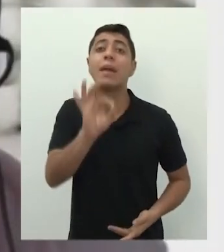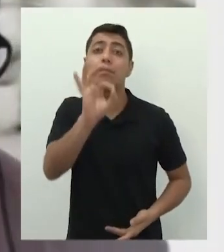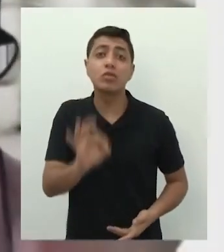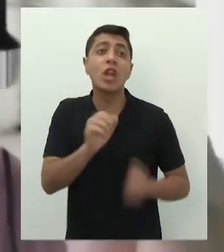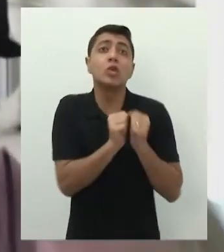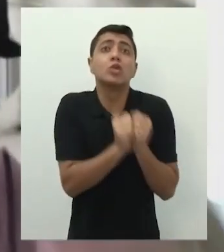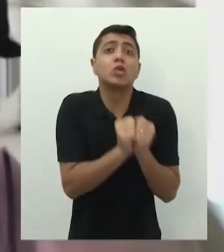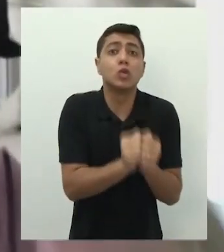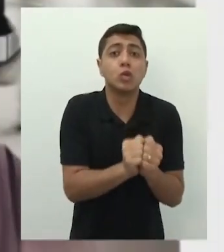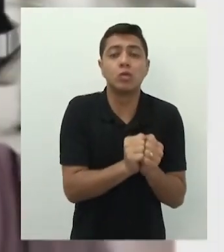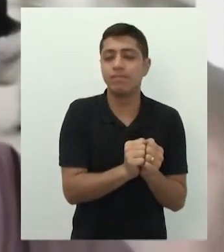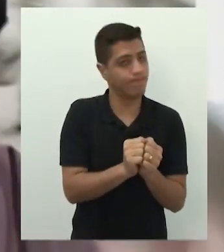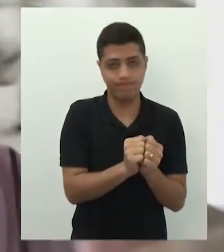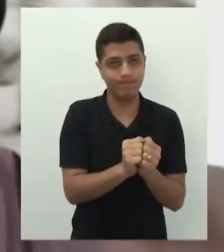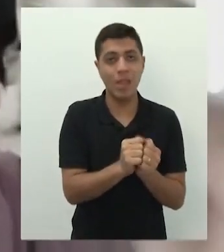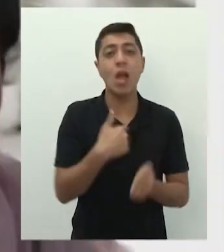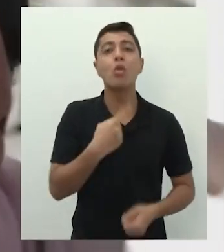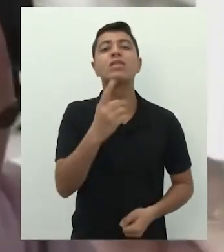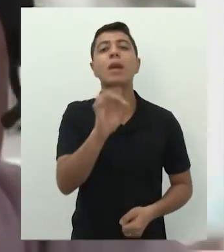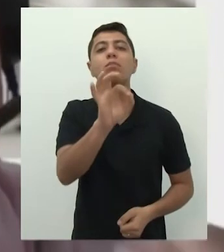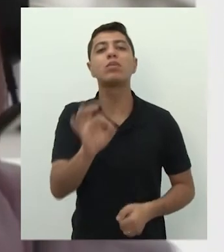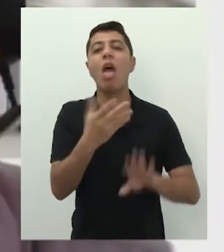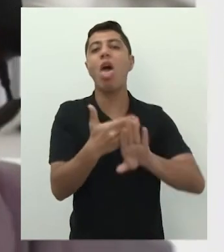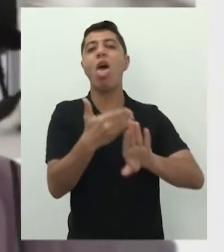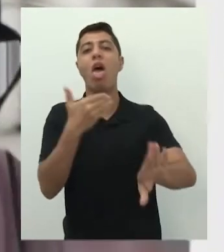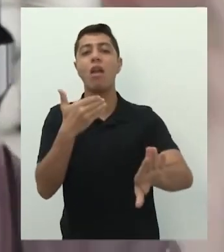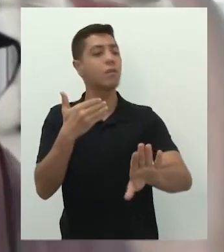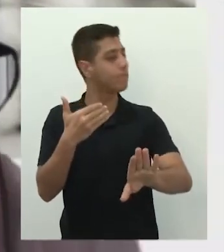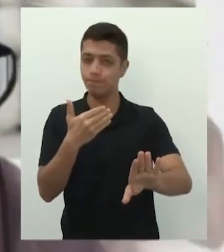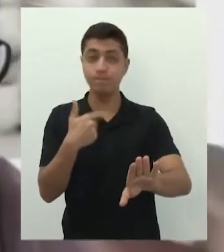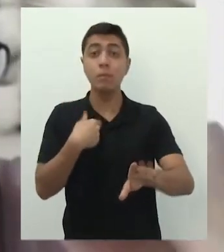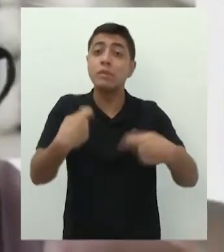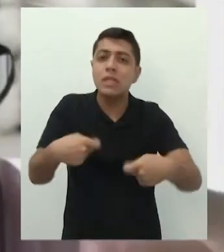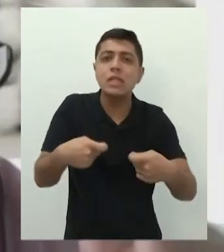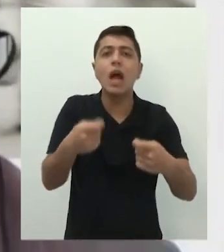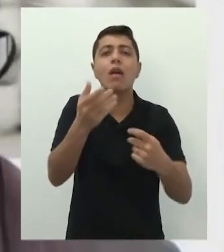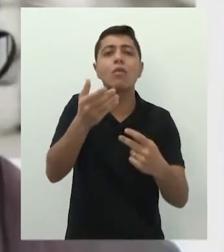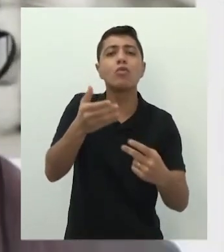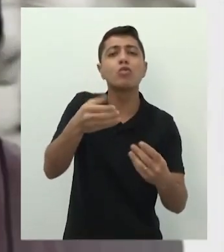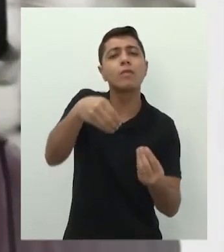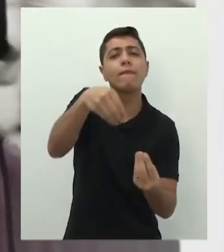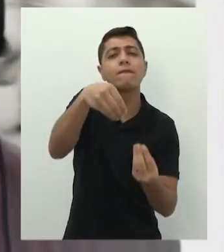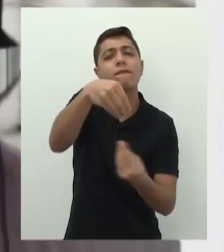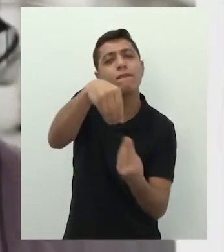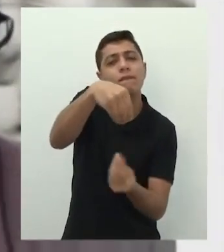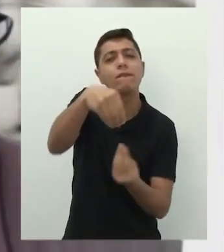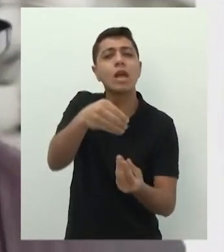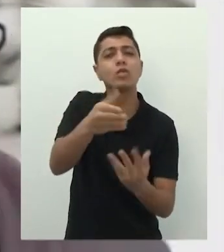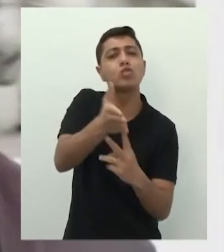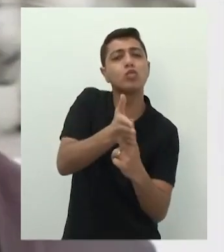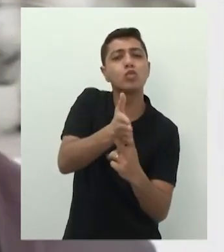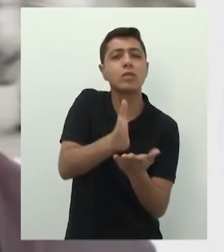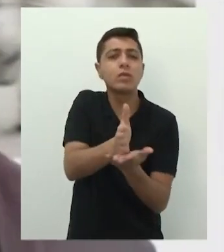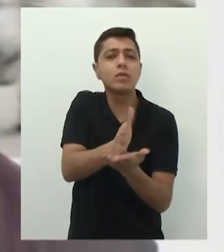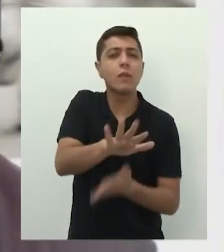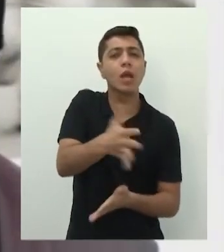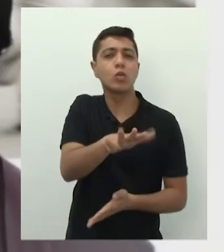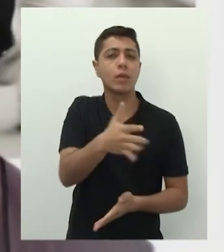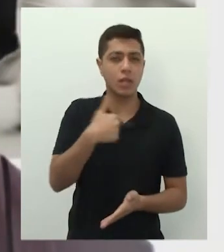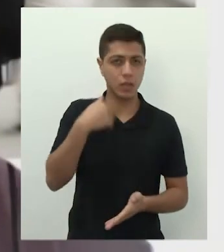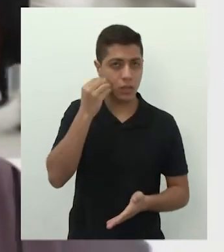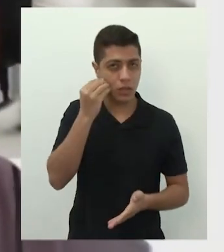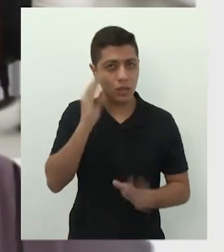olha, eu quero entender o que está passando na tua cabeça, estou disposto a te ouvir. Agora, se ficar perguntando 100% do tempo, vai dar tudo errado.